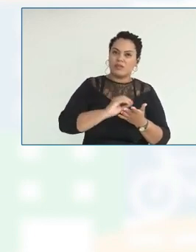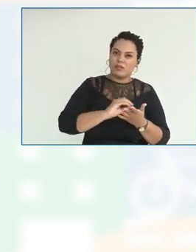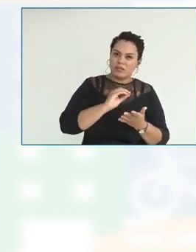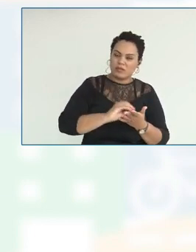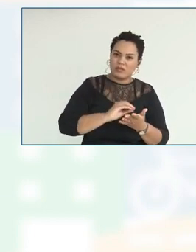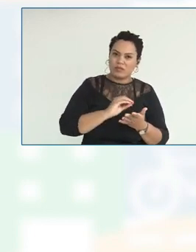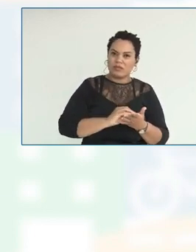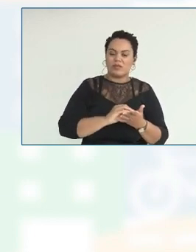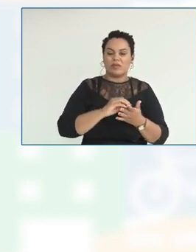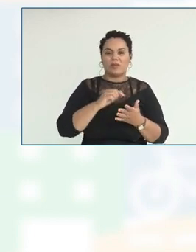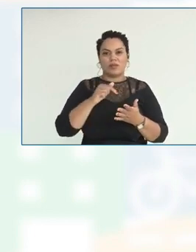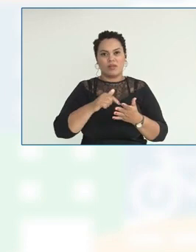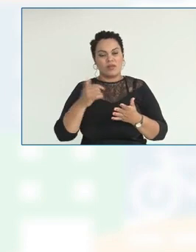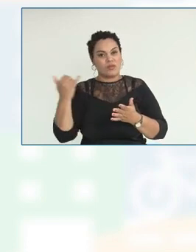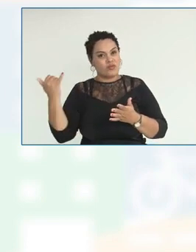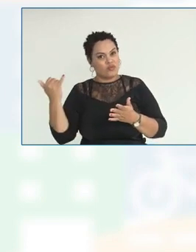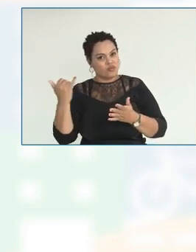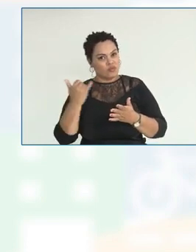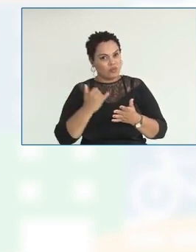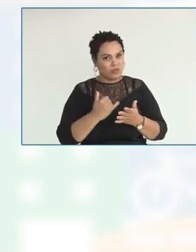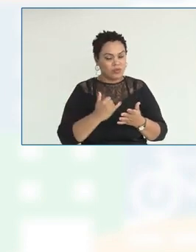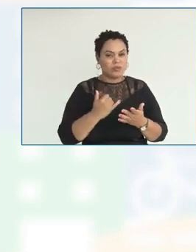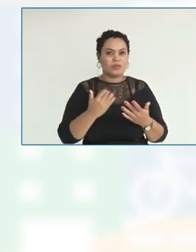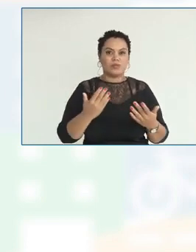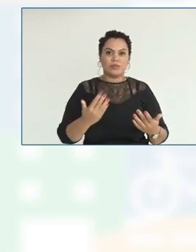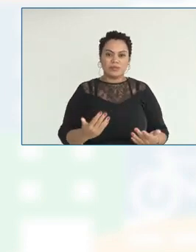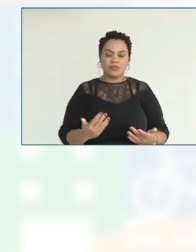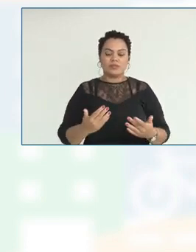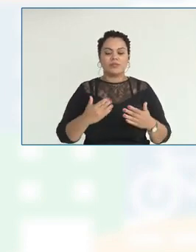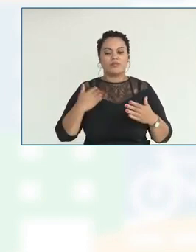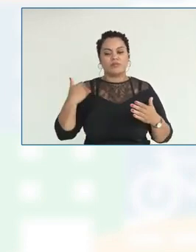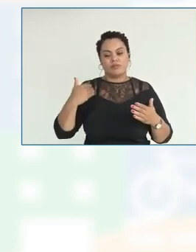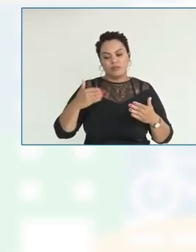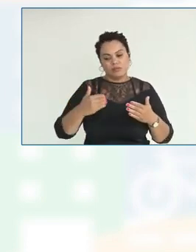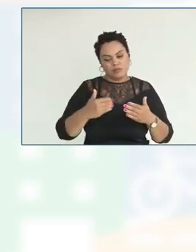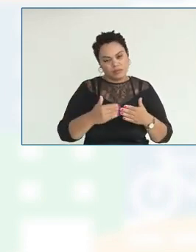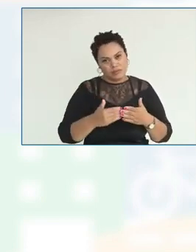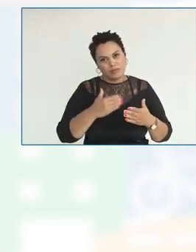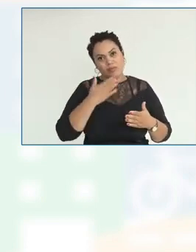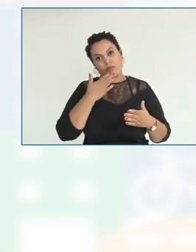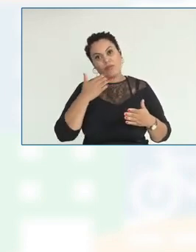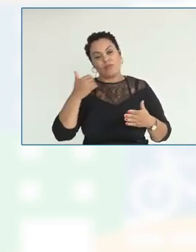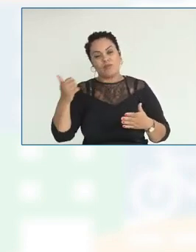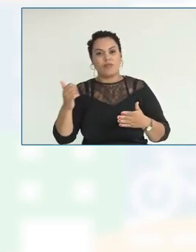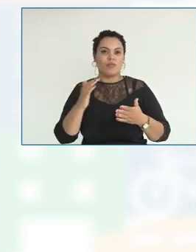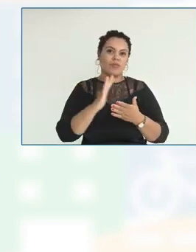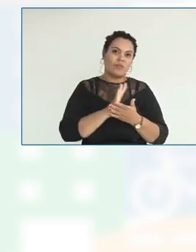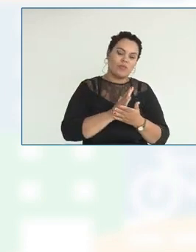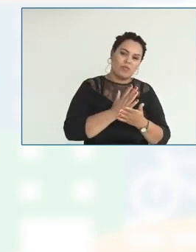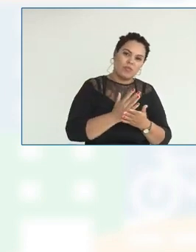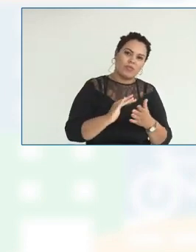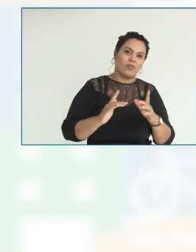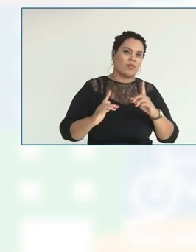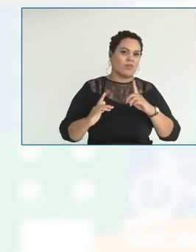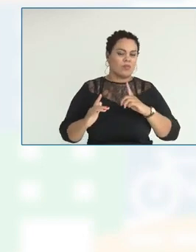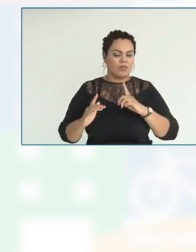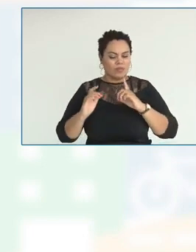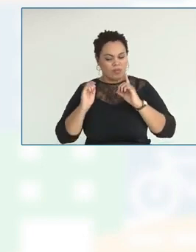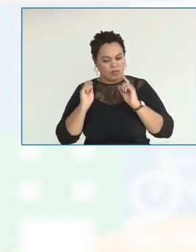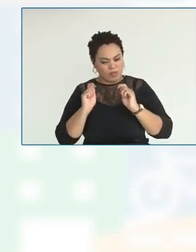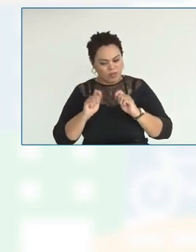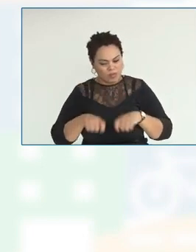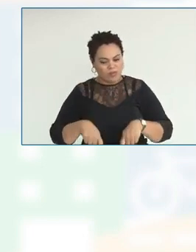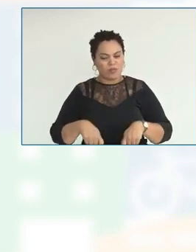tá? Vem ao longo do tempo melhorando, algumas a gente observa que ainda tem muito a melhorar, como é o caso